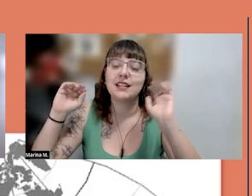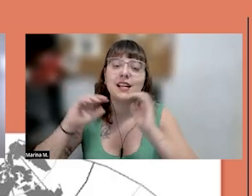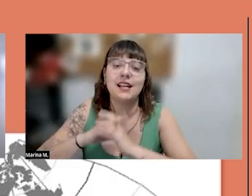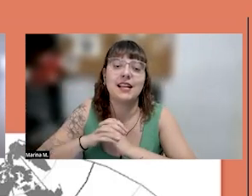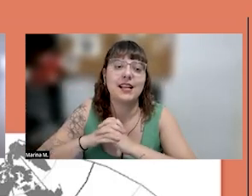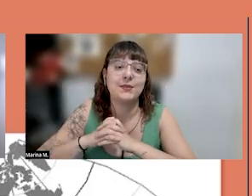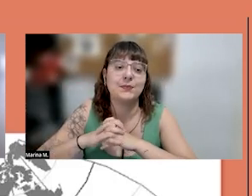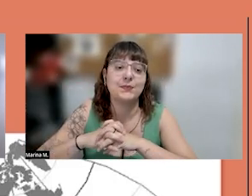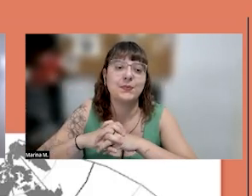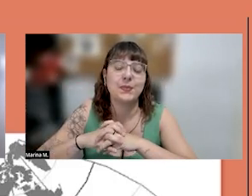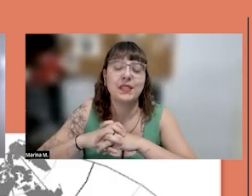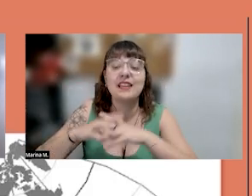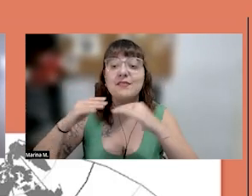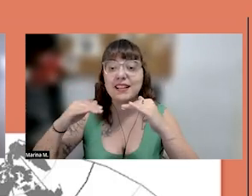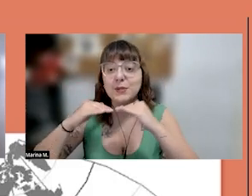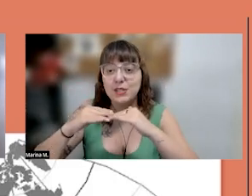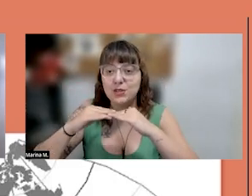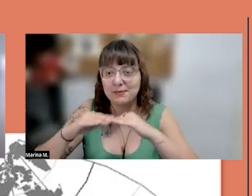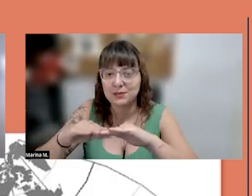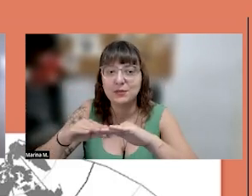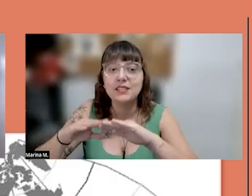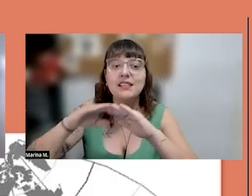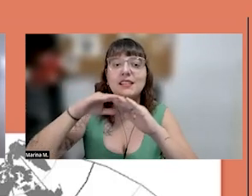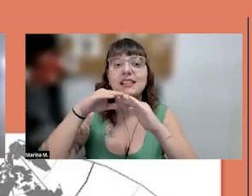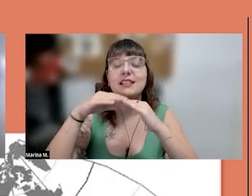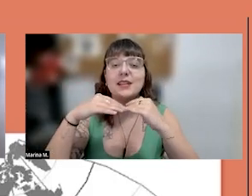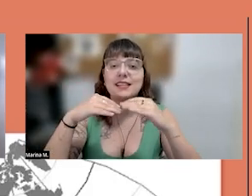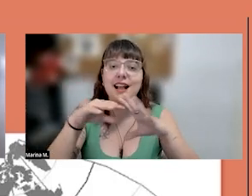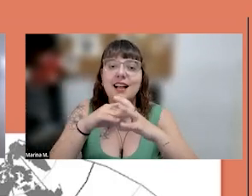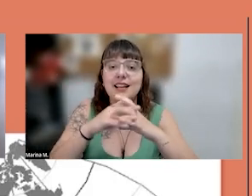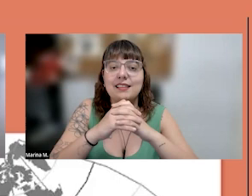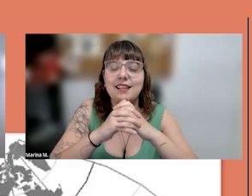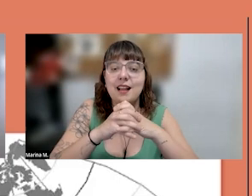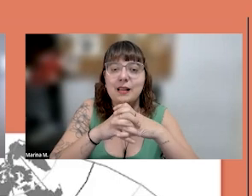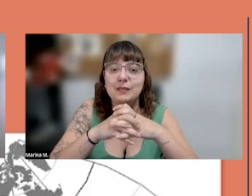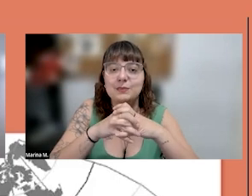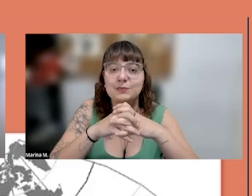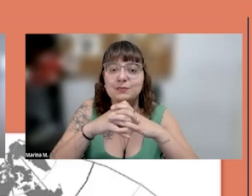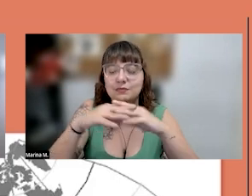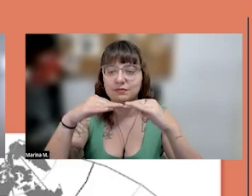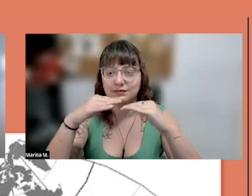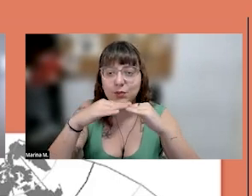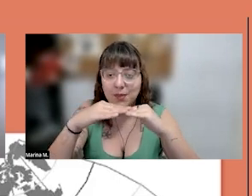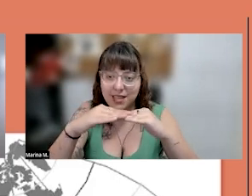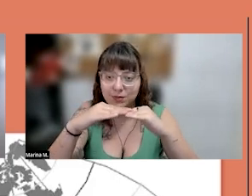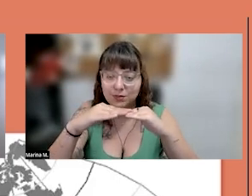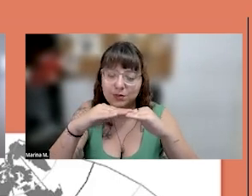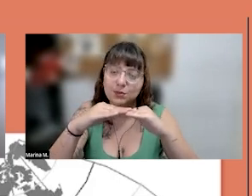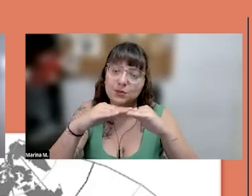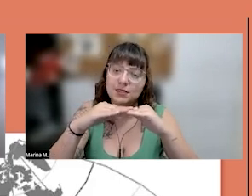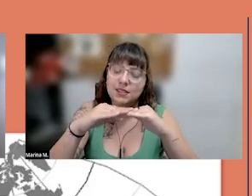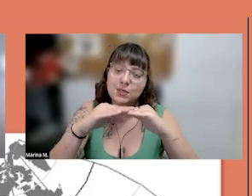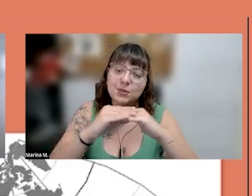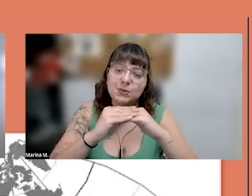referência é, que vai ter origem no Equador, então ele tá no meio